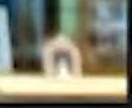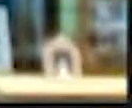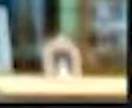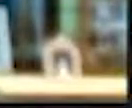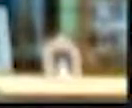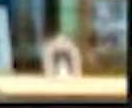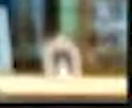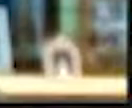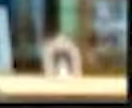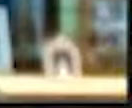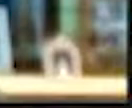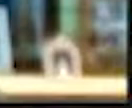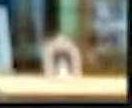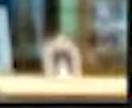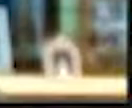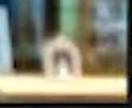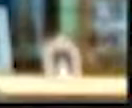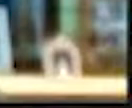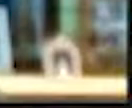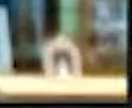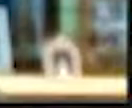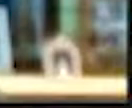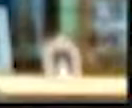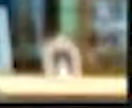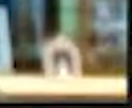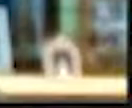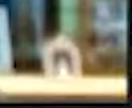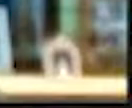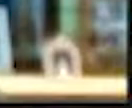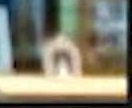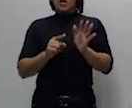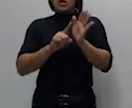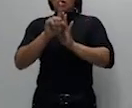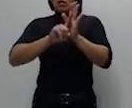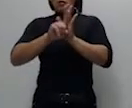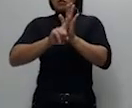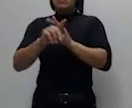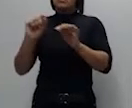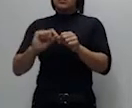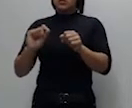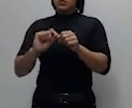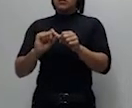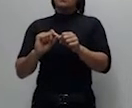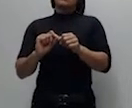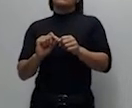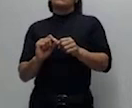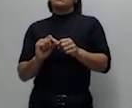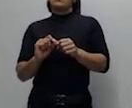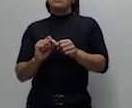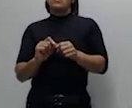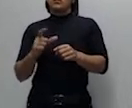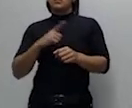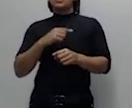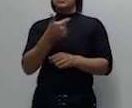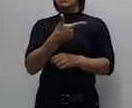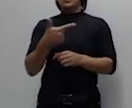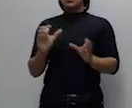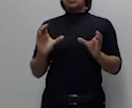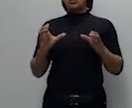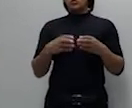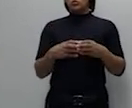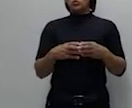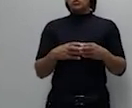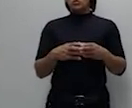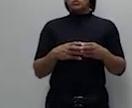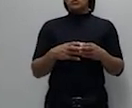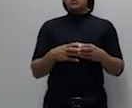o único montante a gerar bloqueio nessas ações. Desta forma, mesmo não havendo prova de enriquecimento ilícito ou de